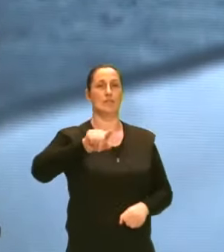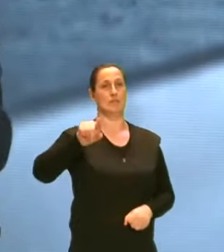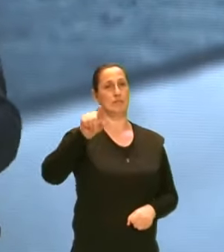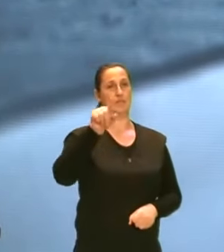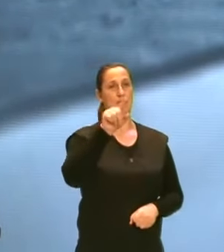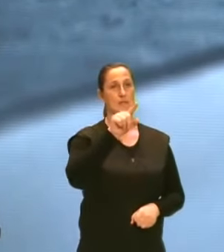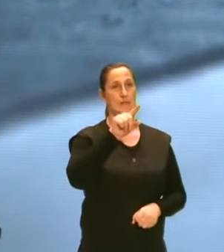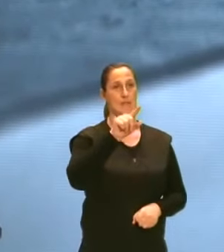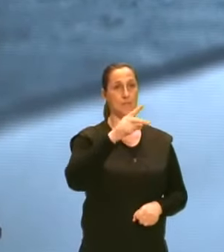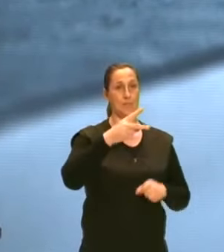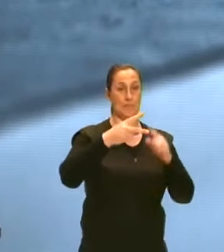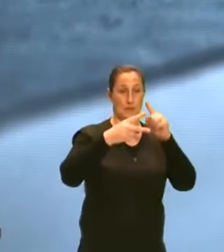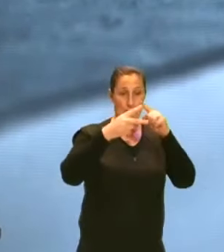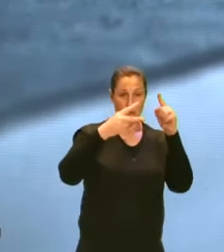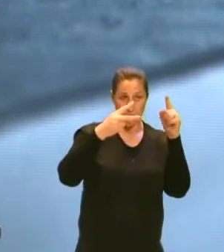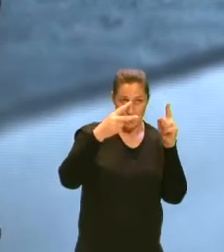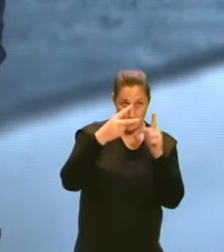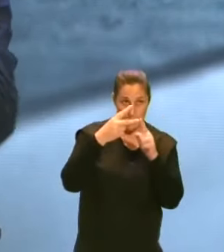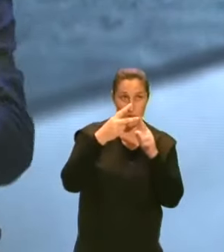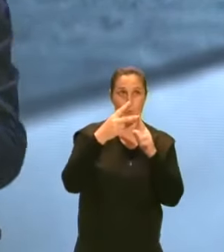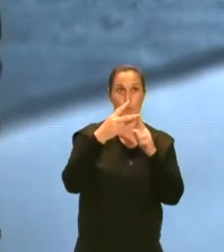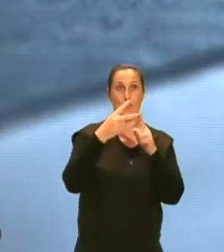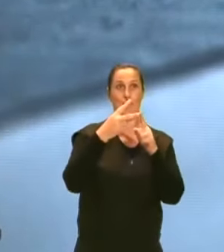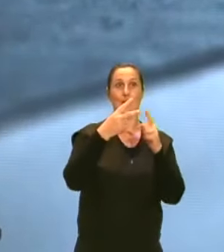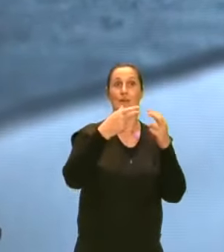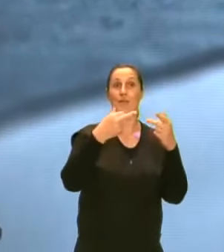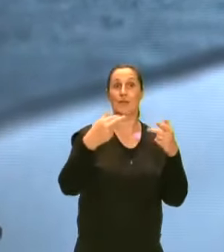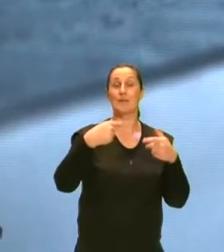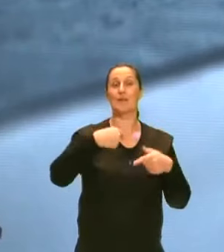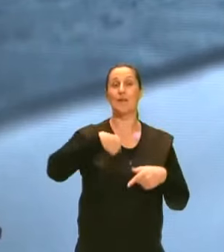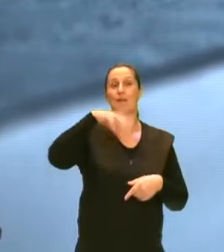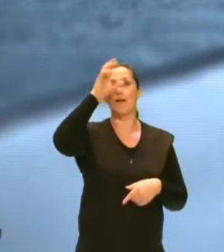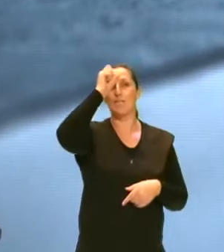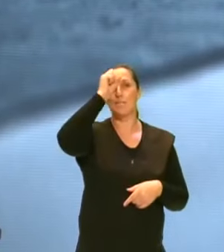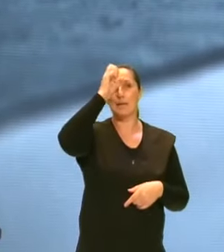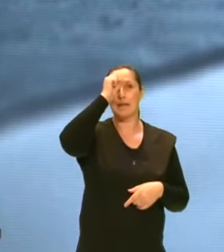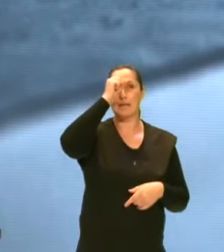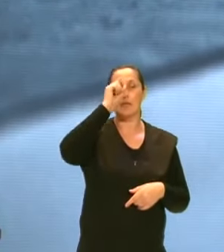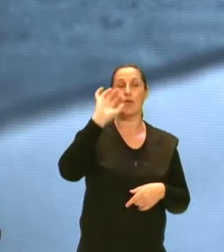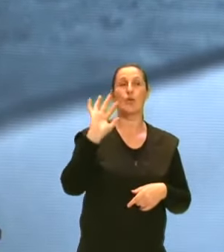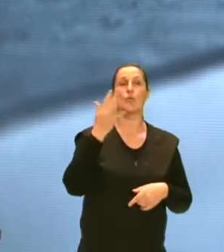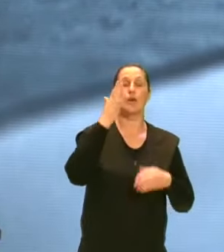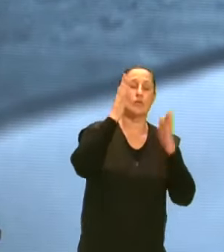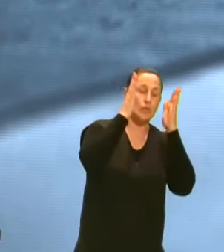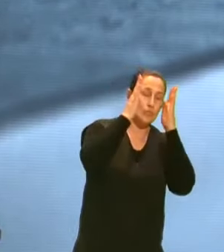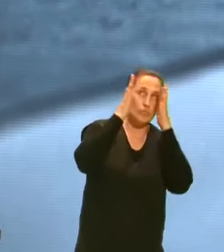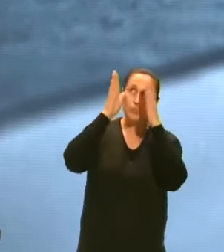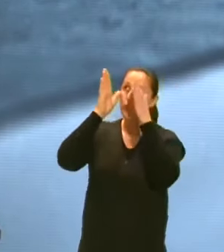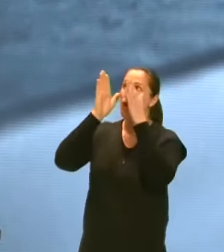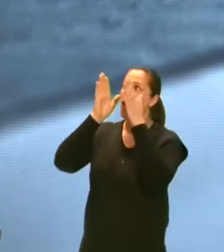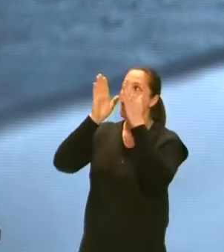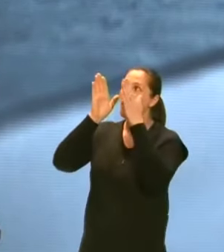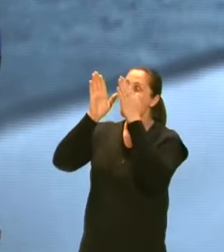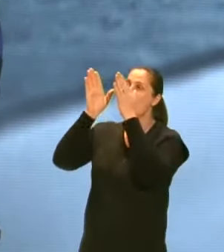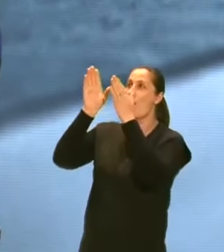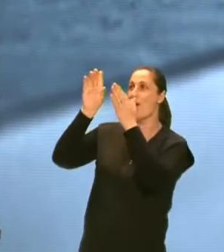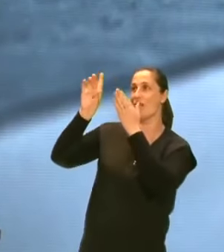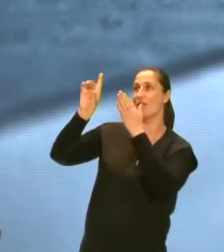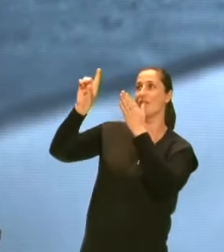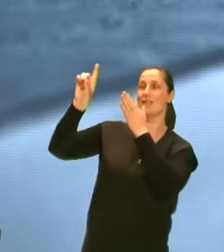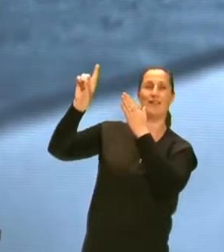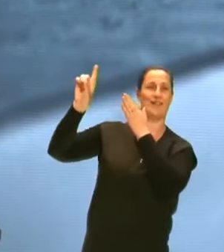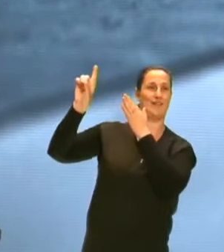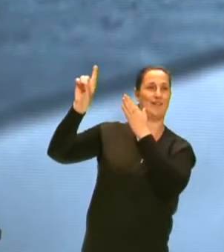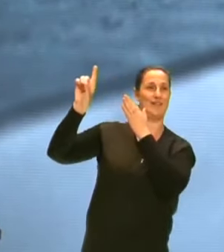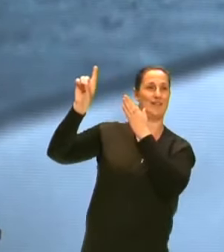Segunda lição que eu aprendo é que quando eu elevo os meus olhos diante dos problemas e situações, eu vejo a sua